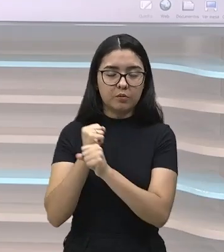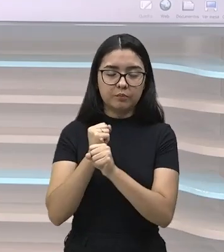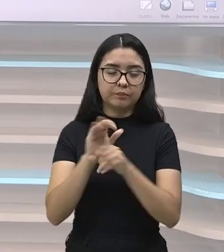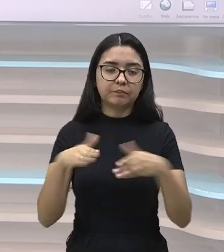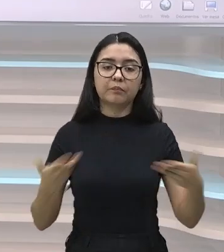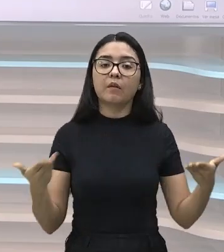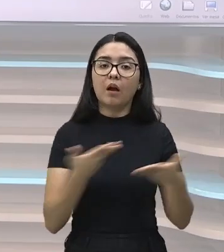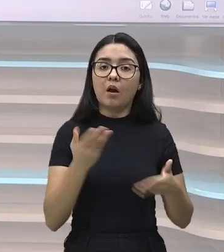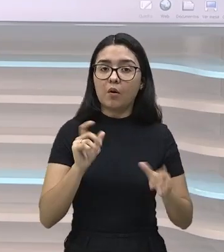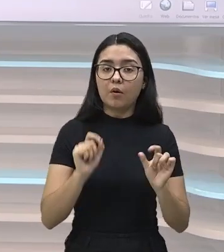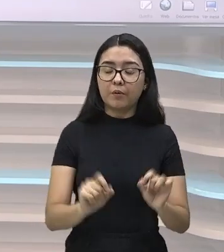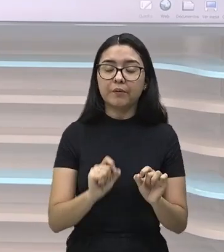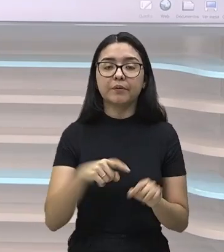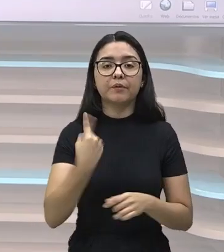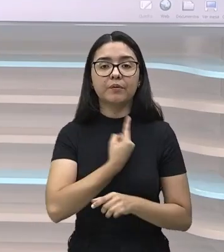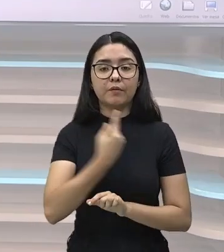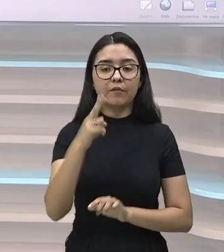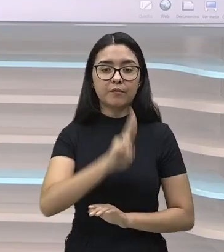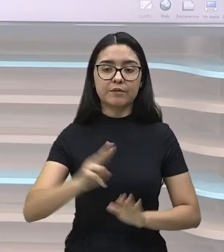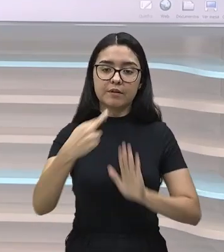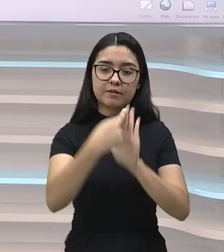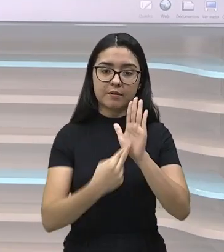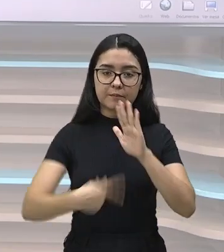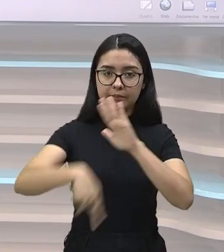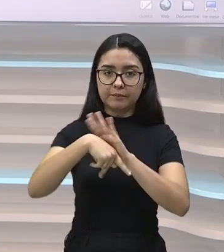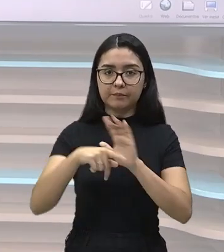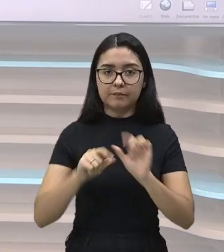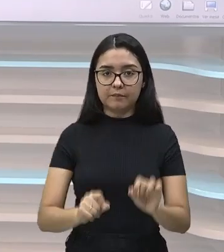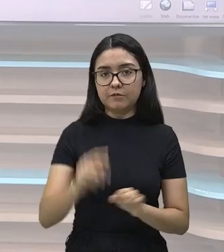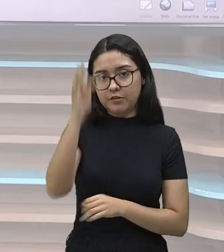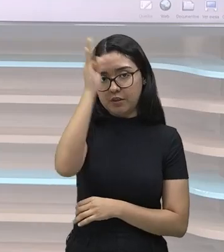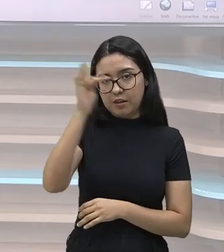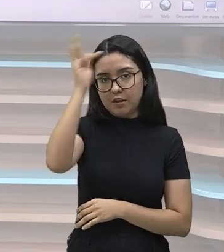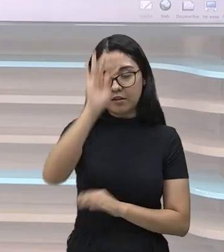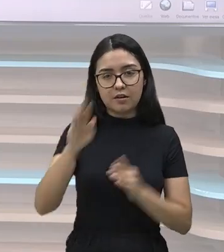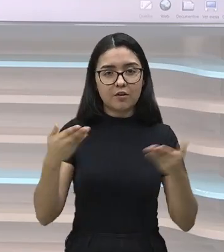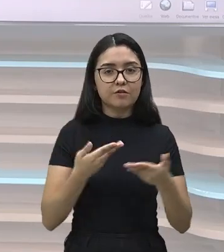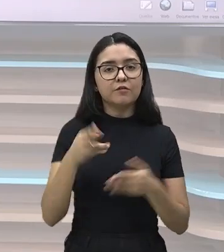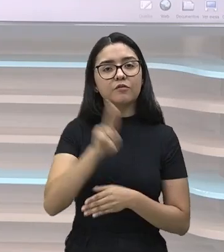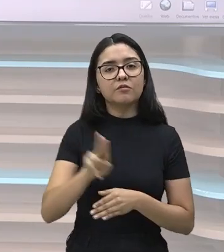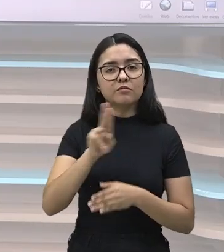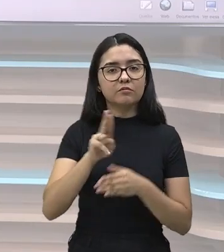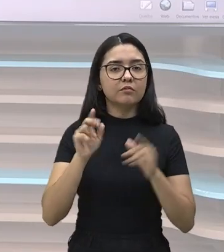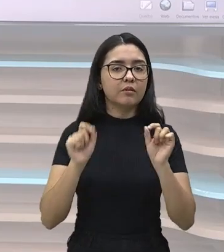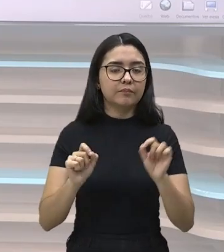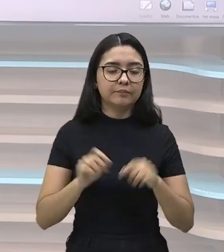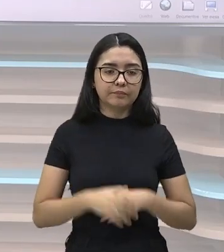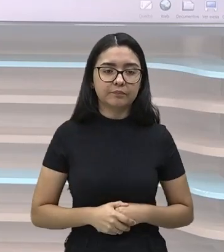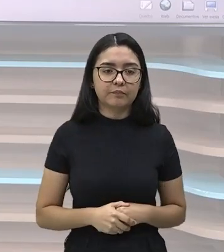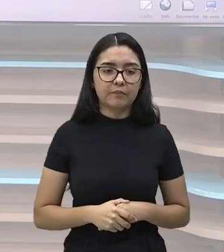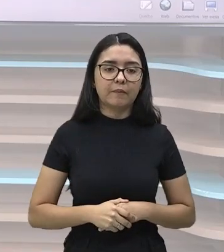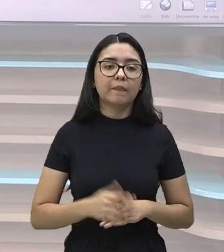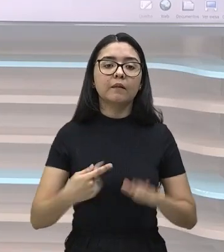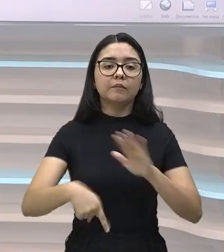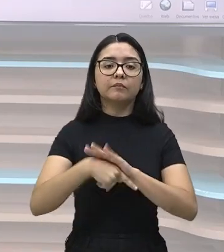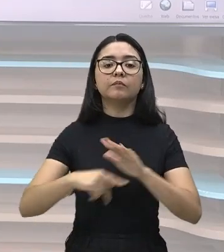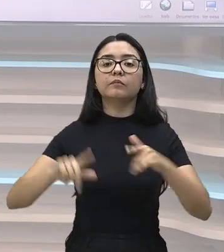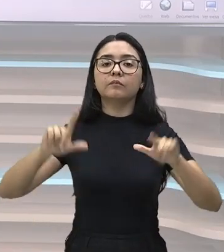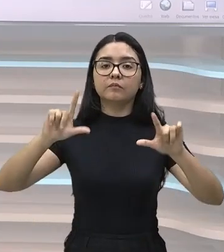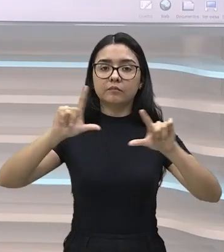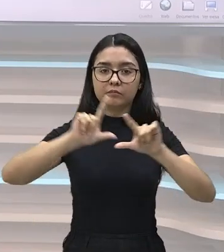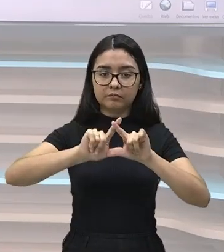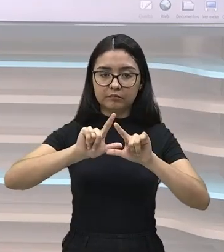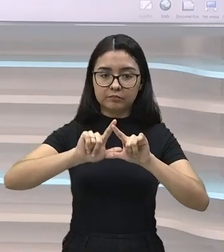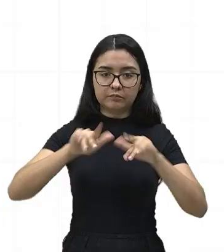pegar essa regra, essa ideia do teorema de Tales e vamos aplicar nos triângulos, tudo bem? Então